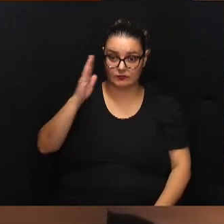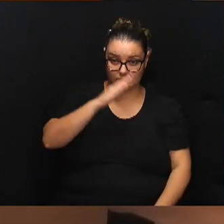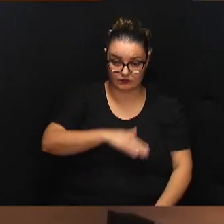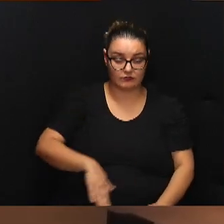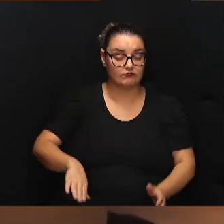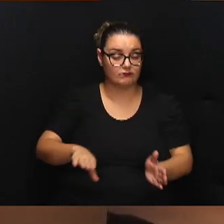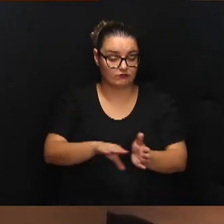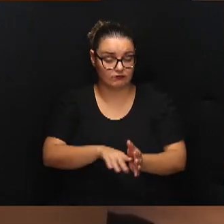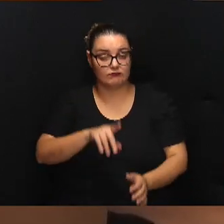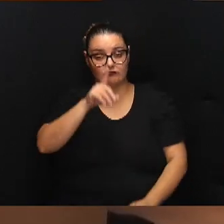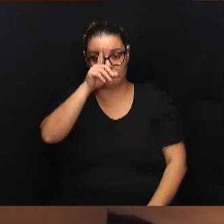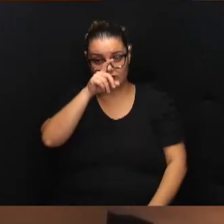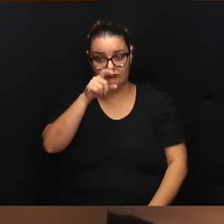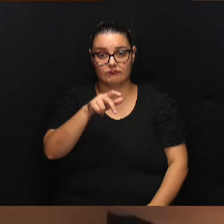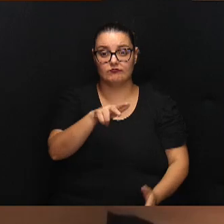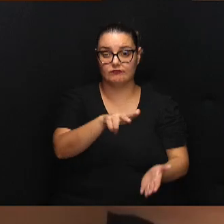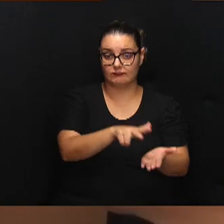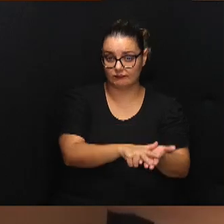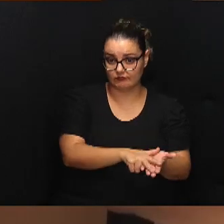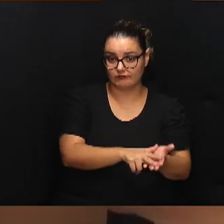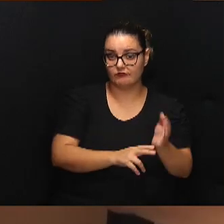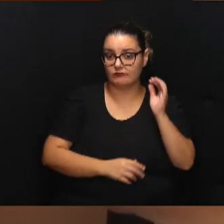chegando no hospital, sendo hospitalizada,